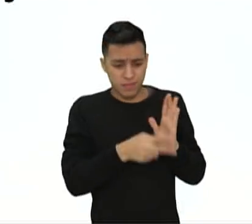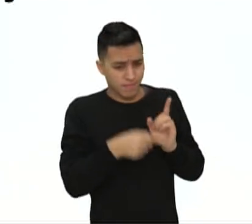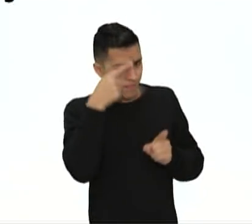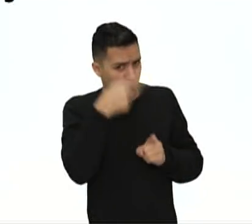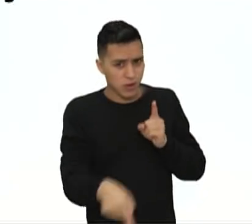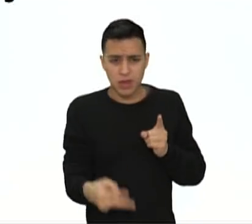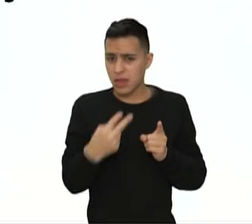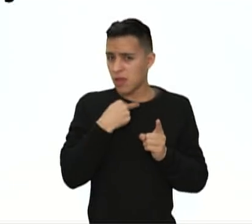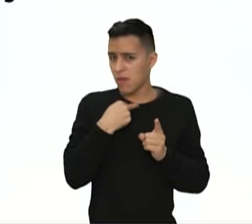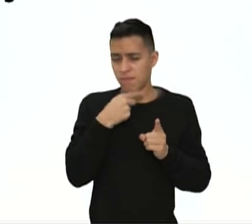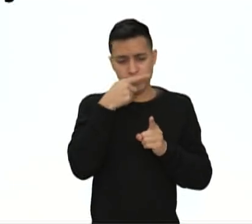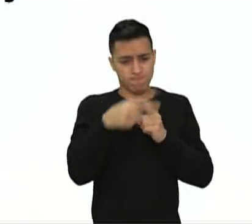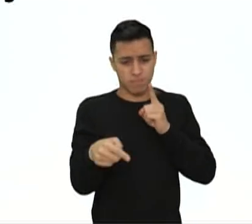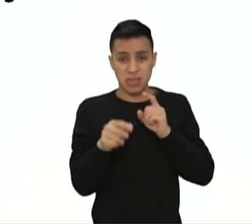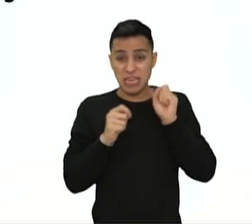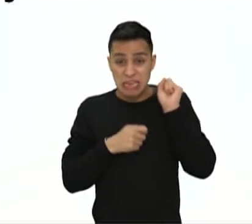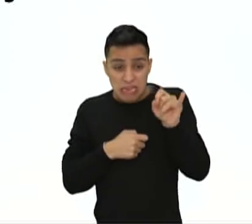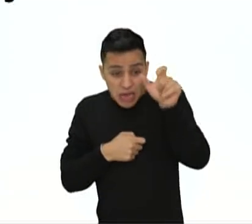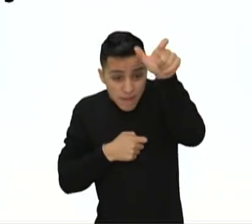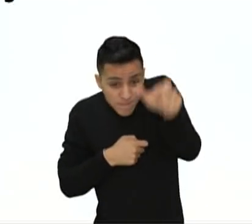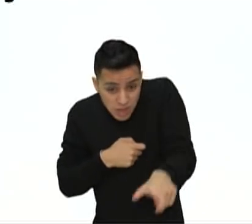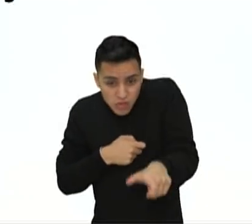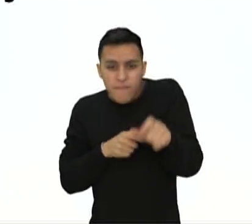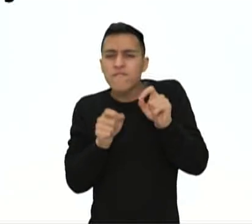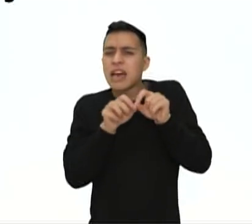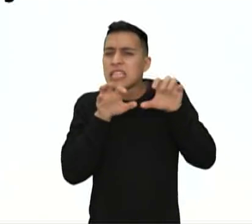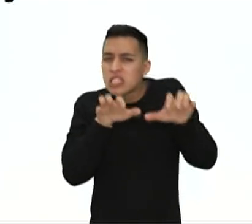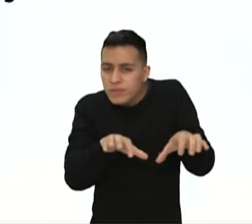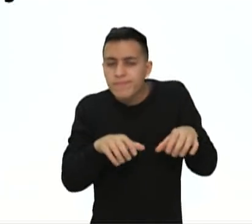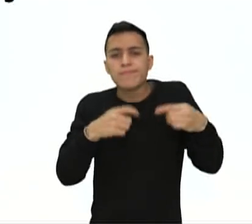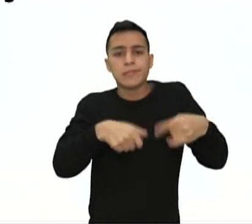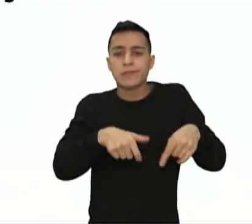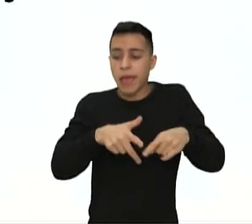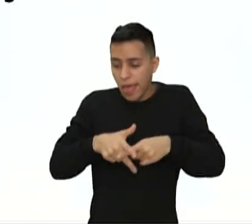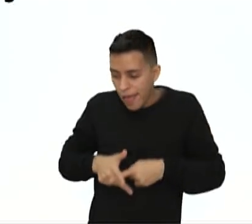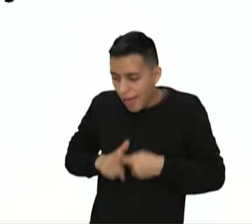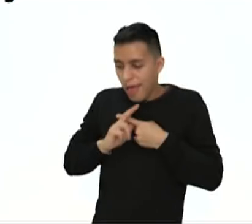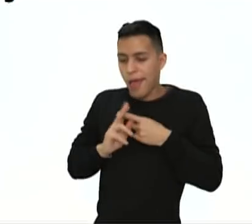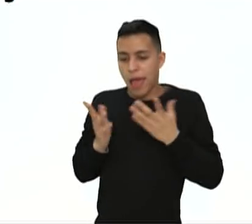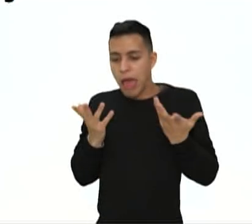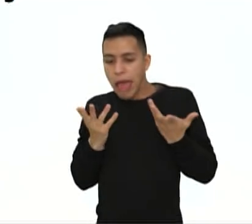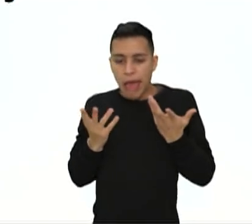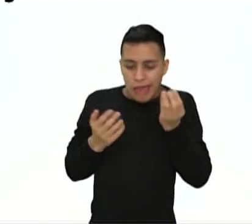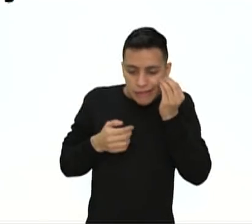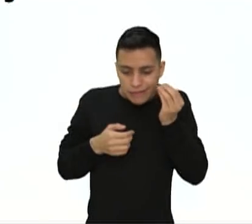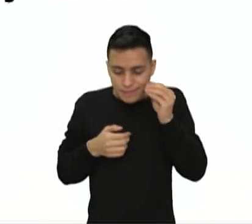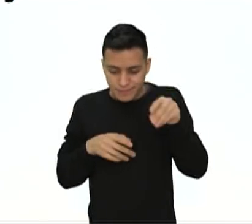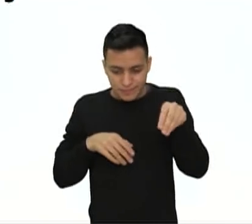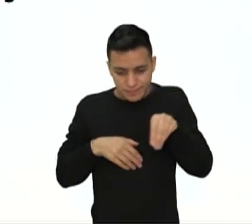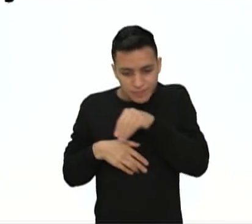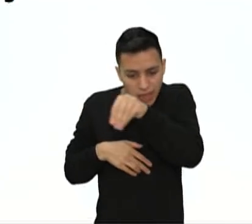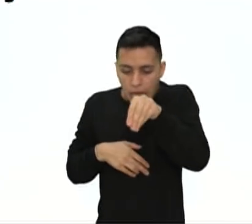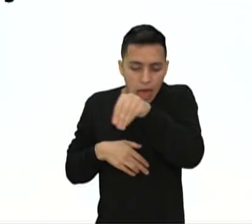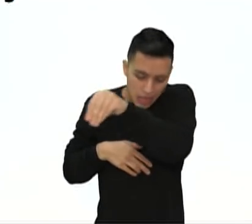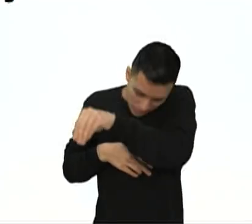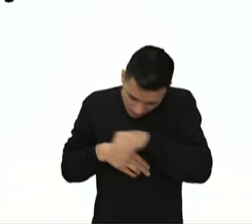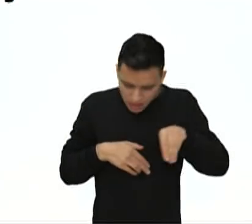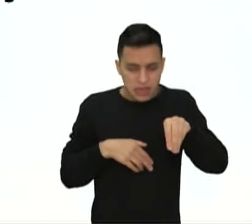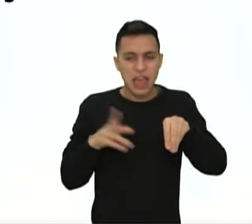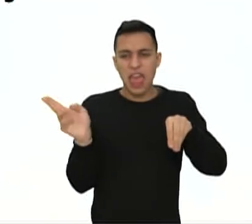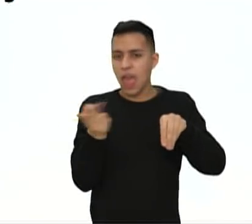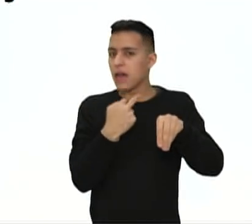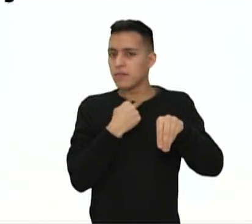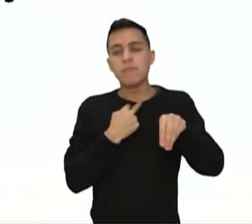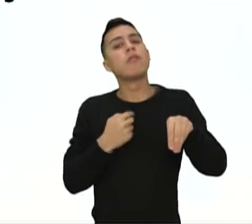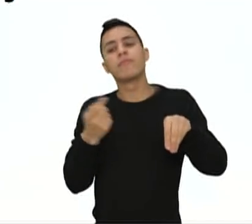né? O jogador que comete alguma dessas infrações deve corrigi-la, ou seja, deve retornar a peça em situação